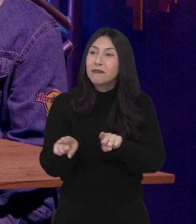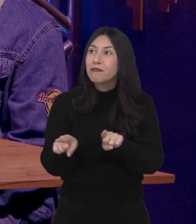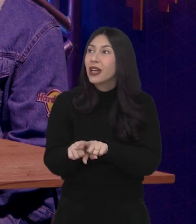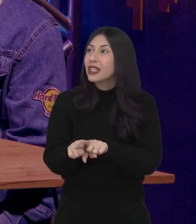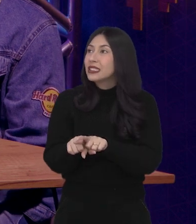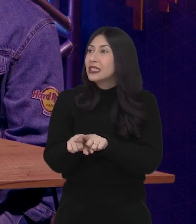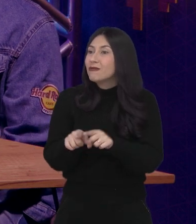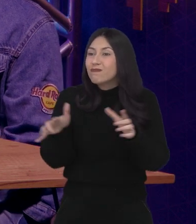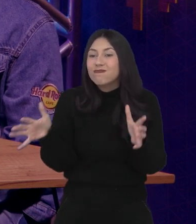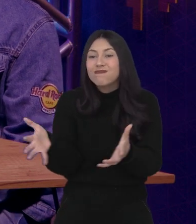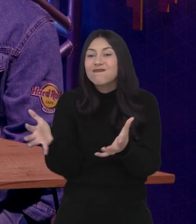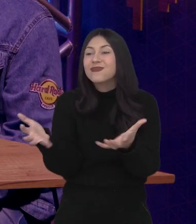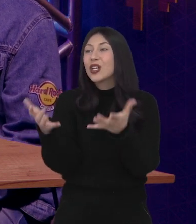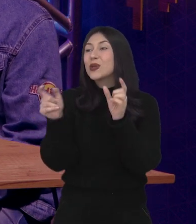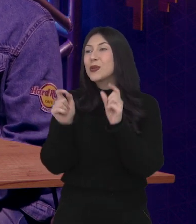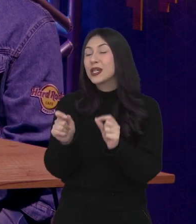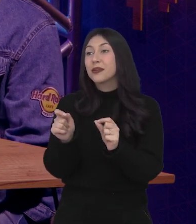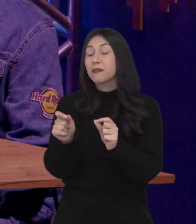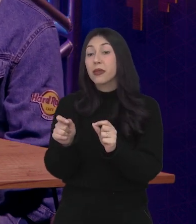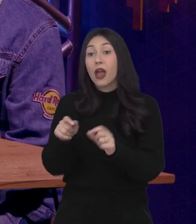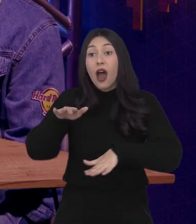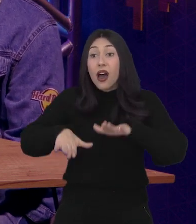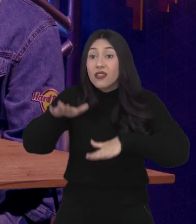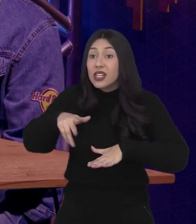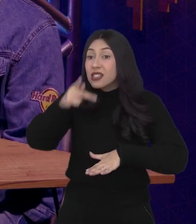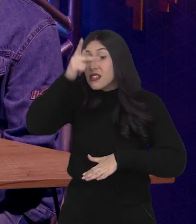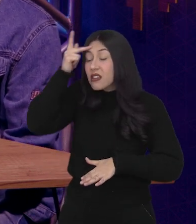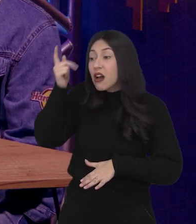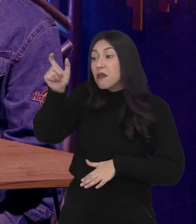questão de que nem todo atleta